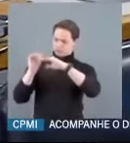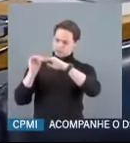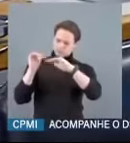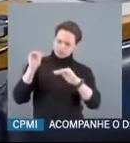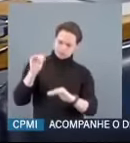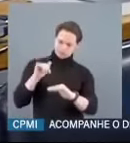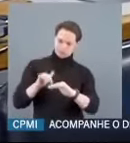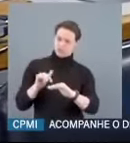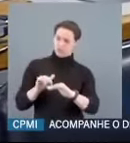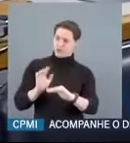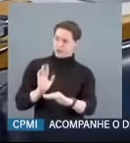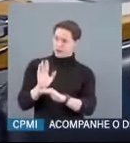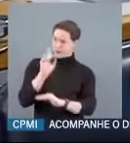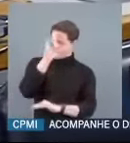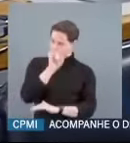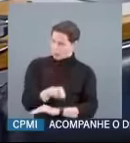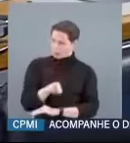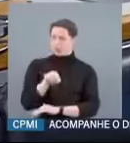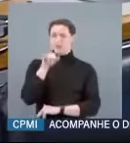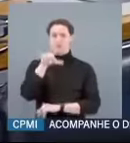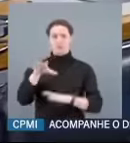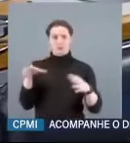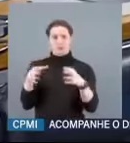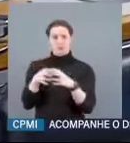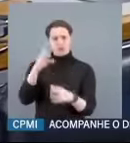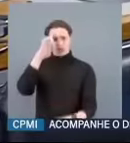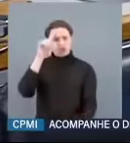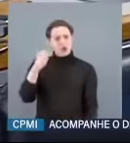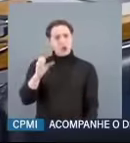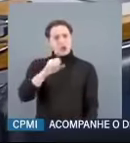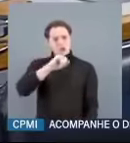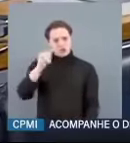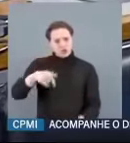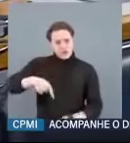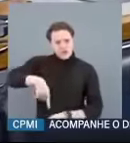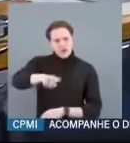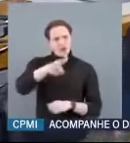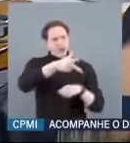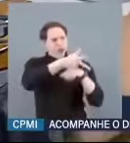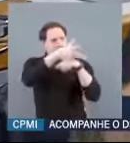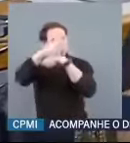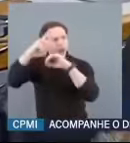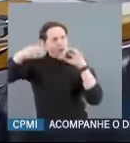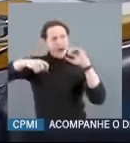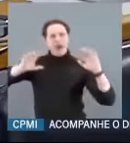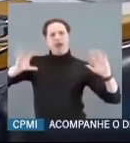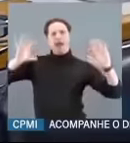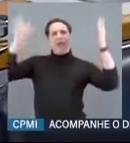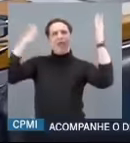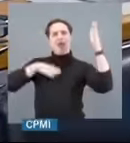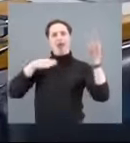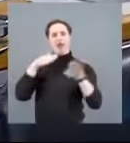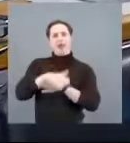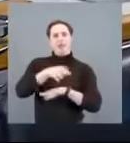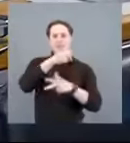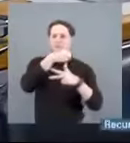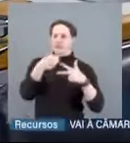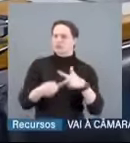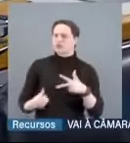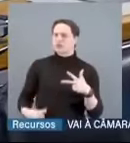supervisor da ajudância de ordens. E ele estava no 8 de janeiro, fazendo vídeo, comemorando a invasão dos 3